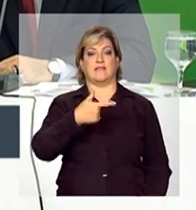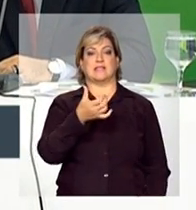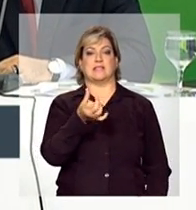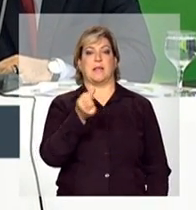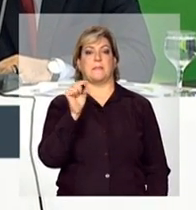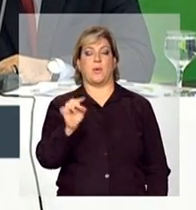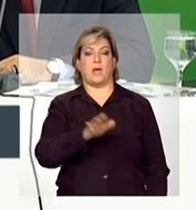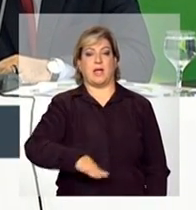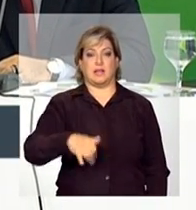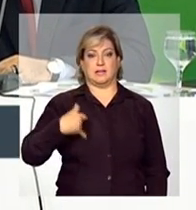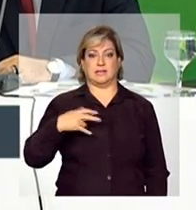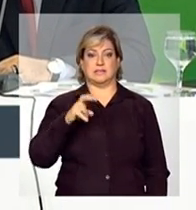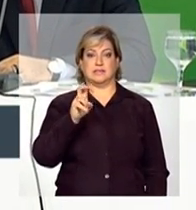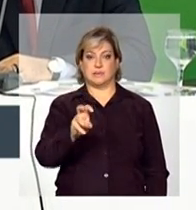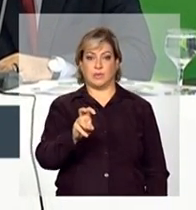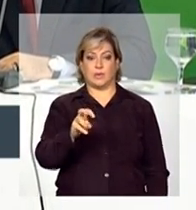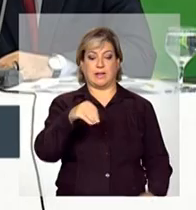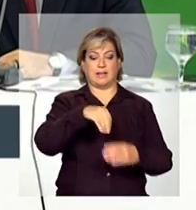na